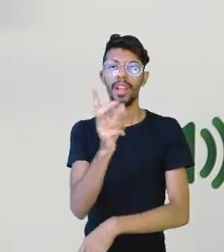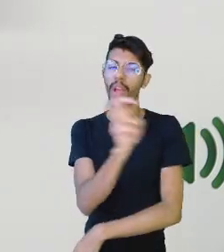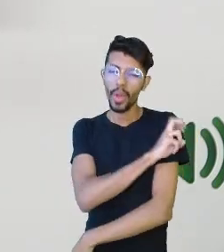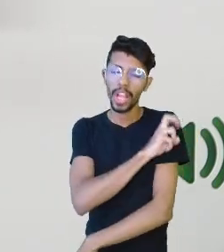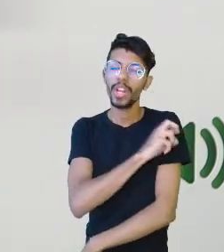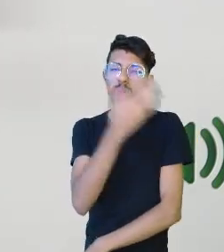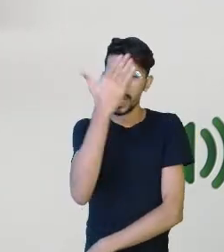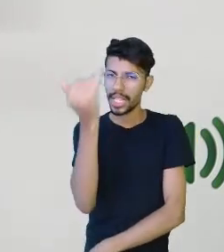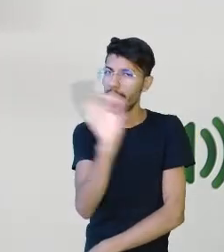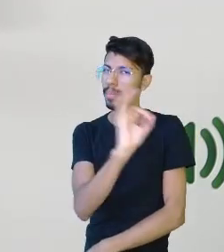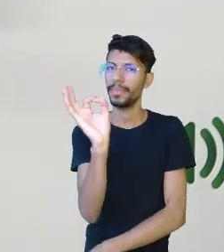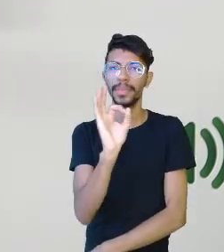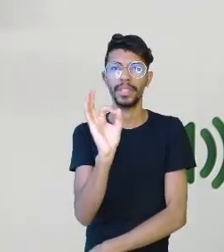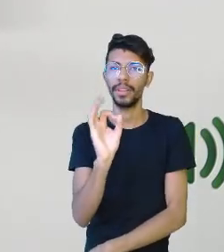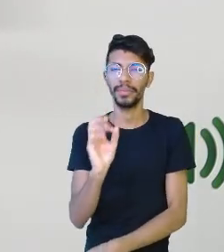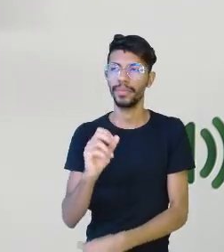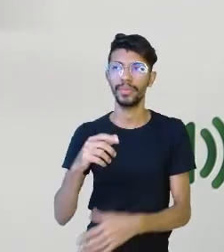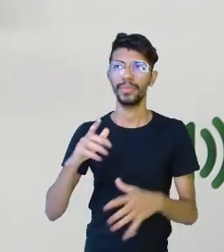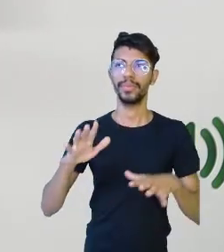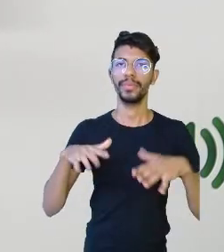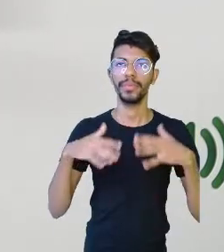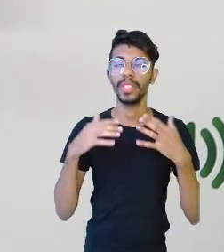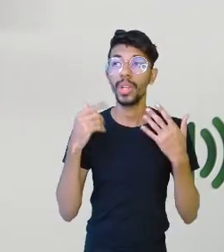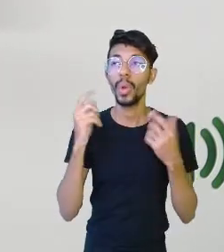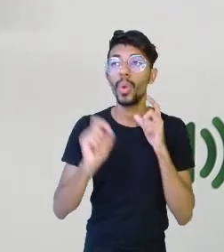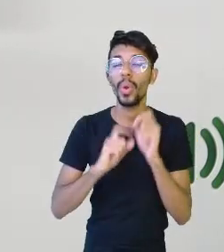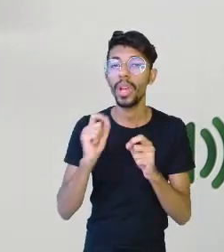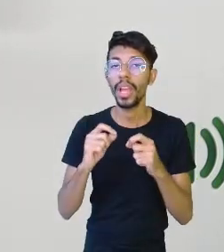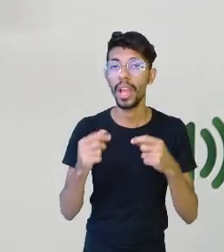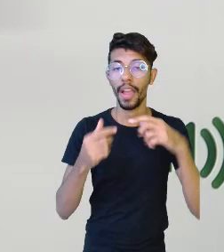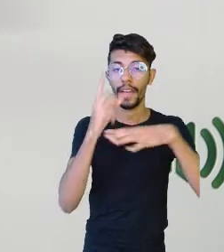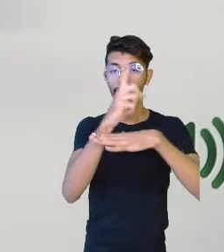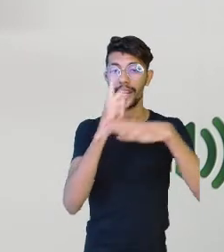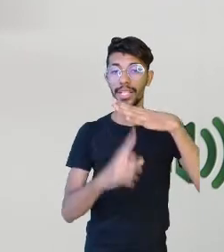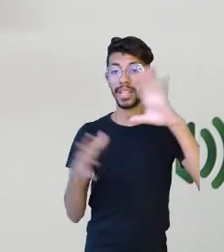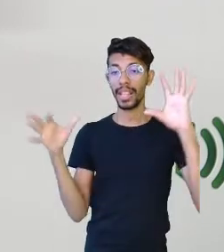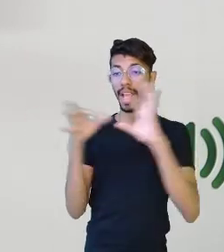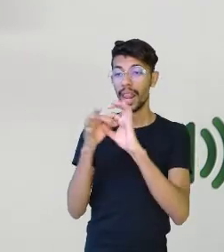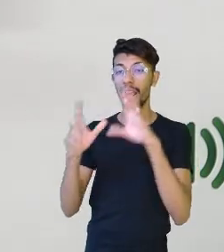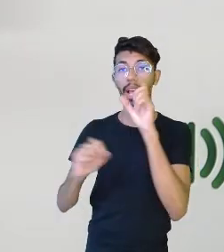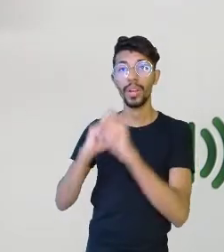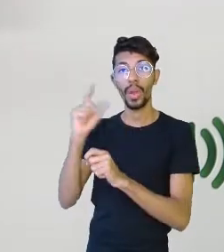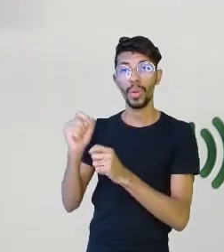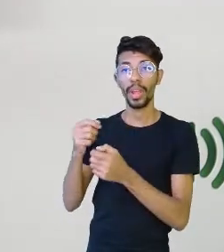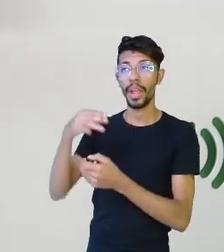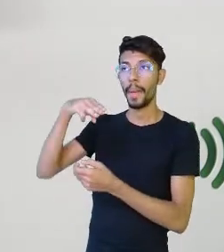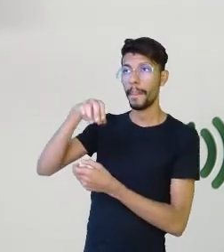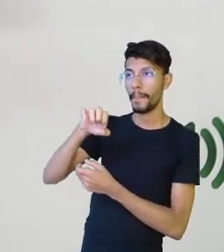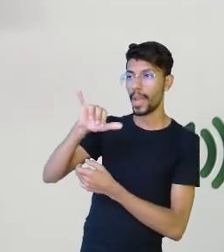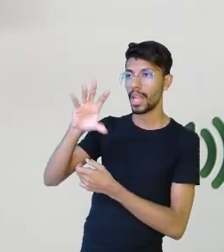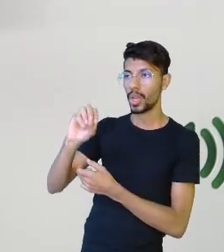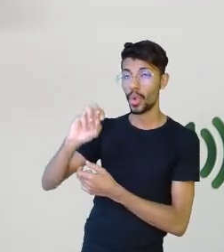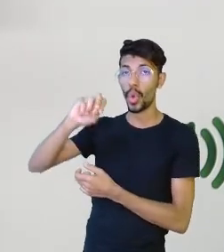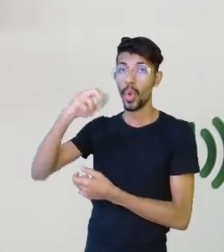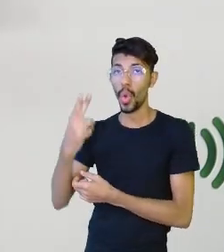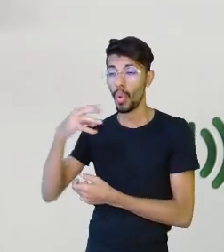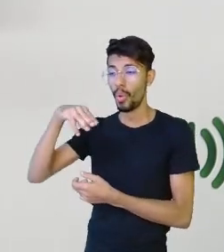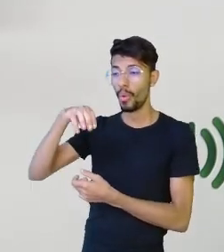que essa fração, ela está relacionada com 1/2 ou